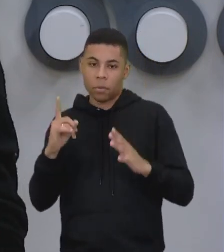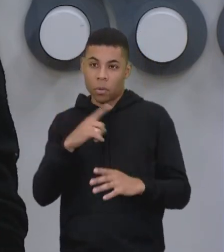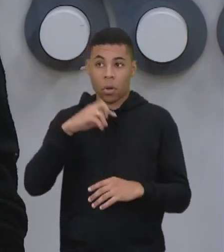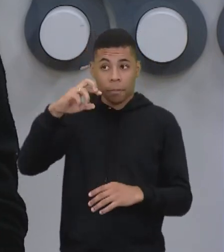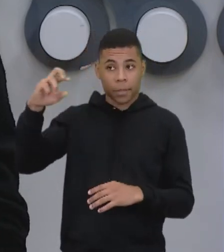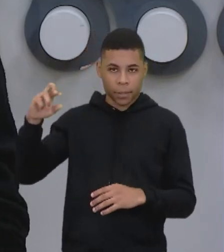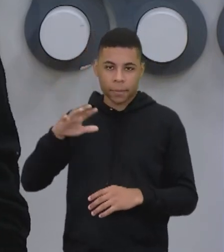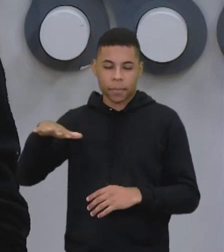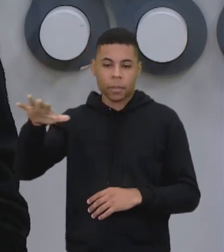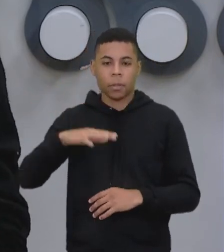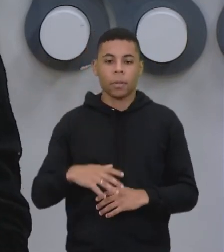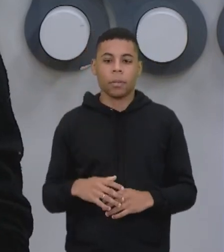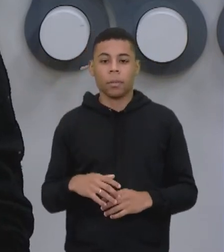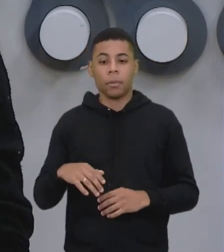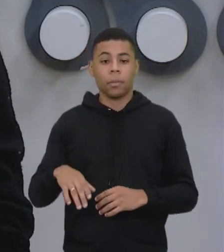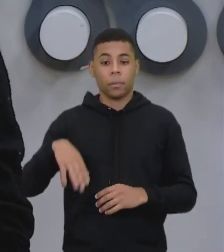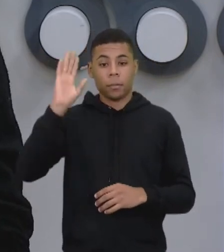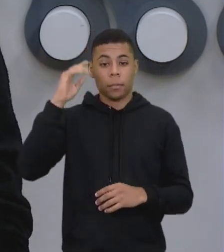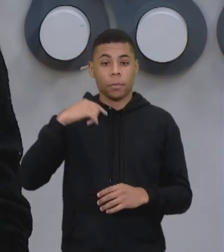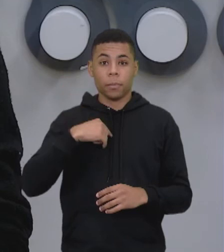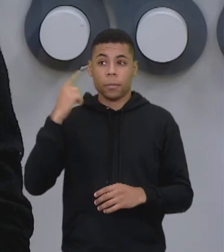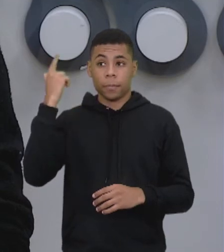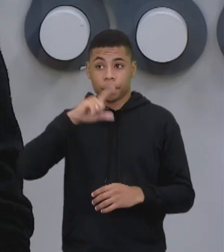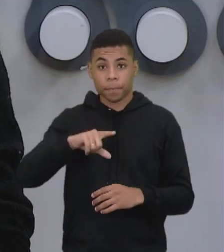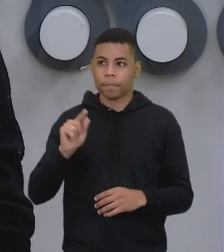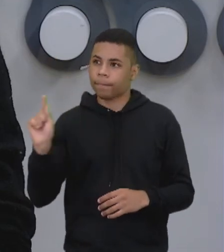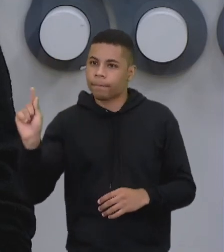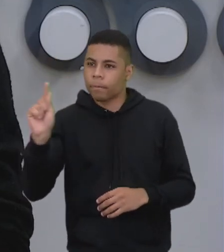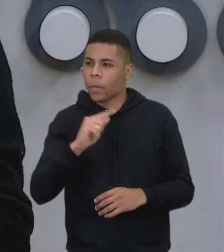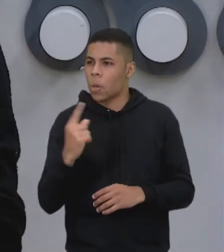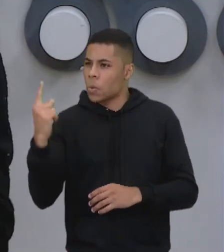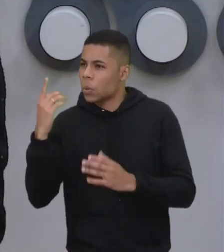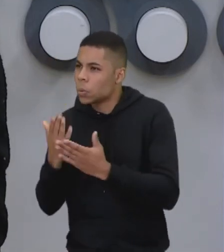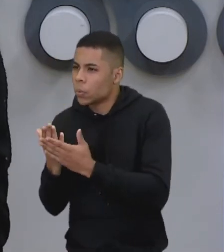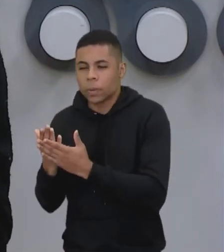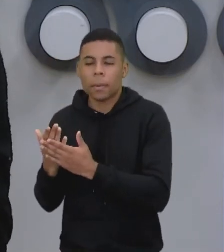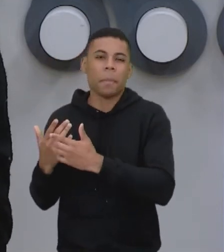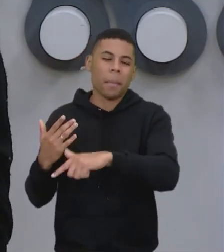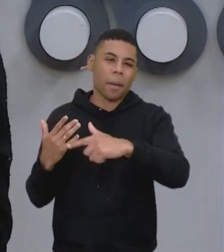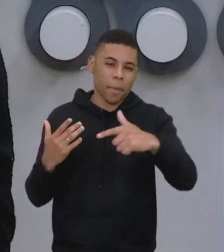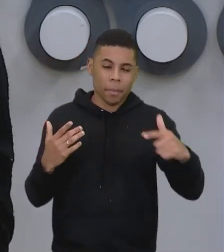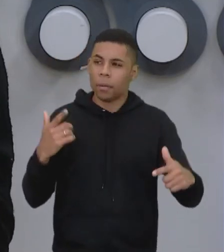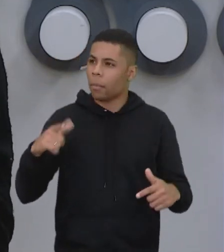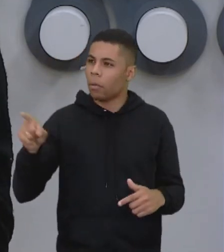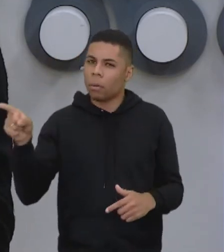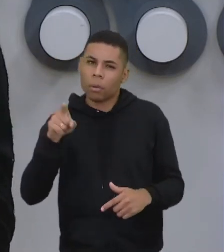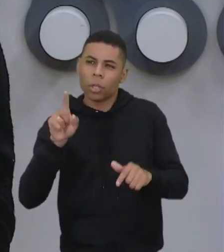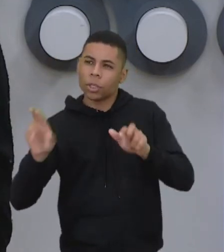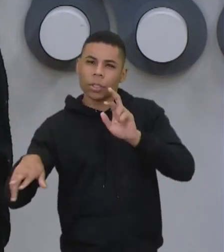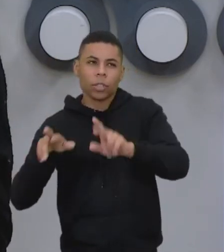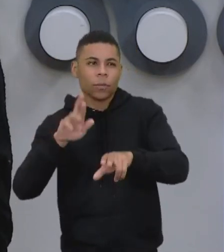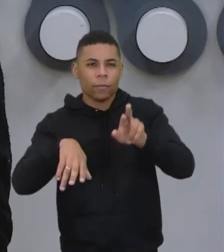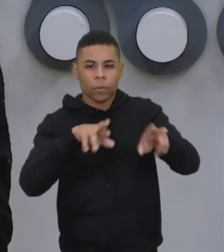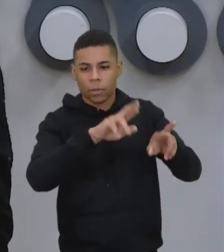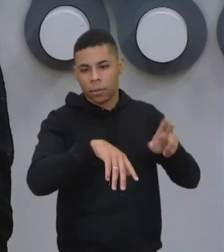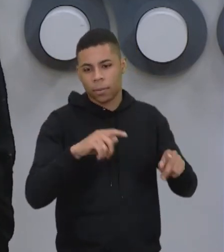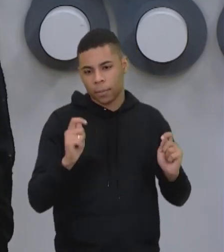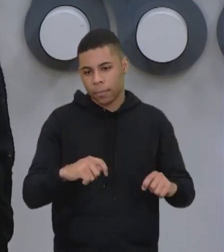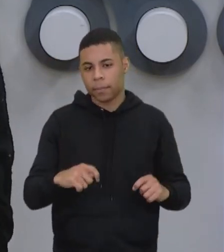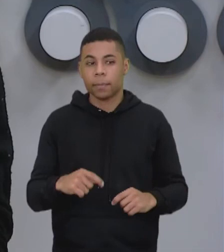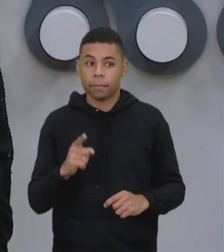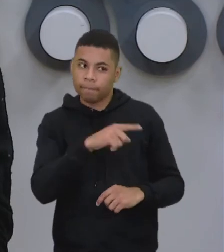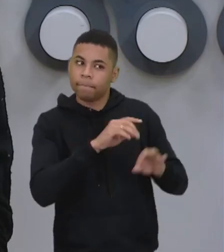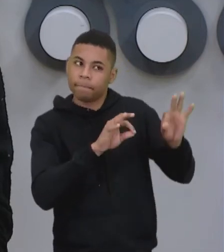bastante. Então, ampliar o máximo possível de veículos, perceber a diferença de abordagens ligadas à linha